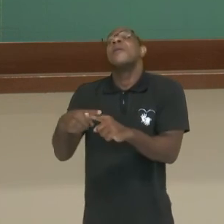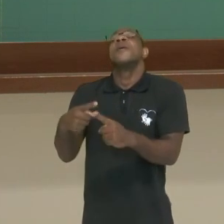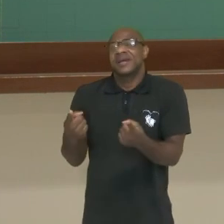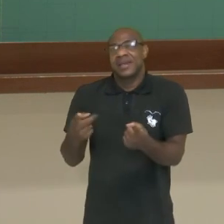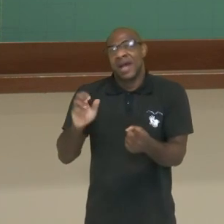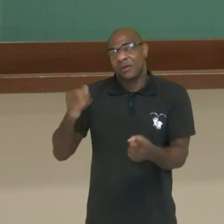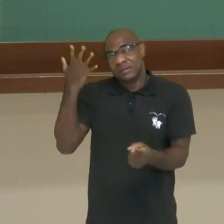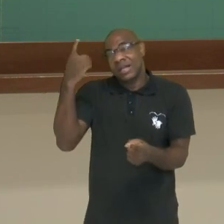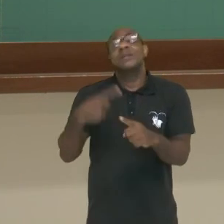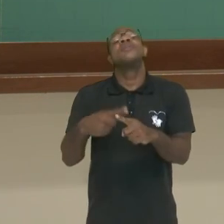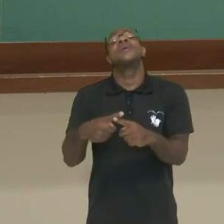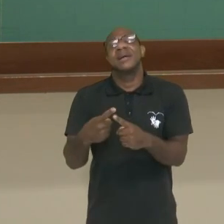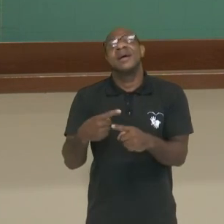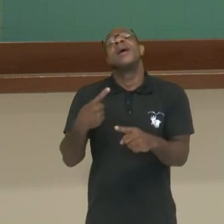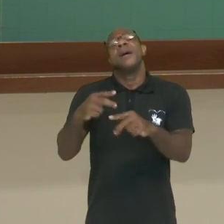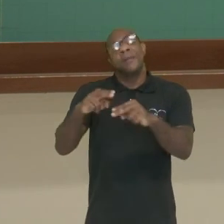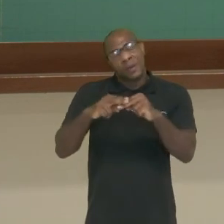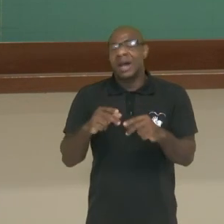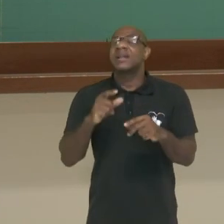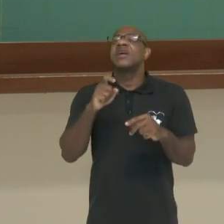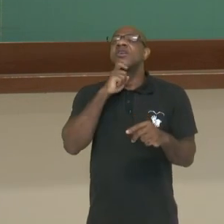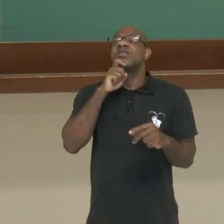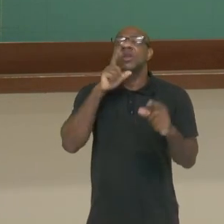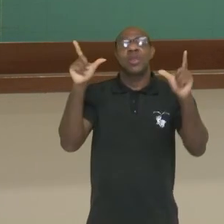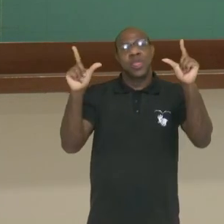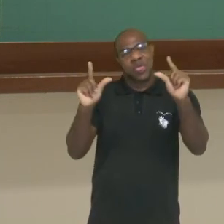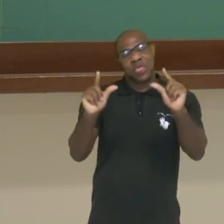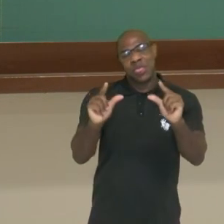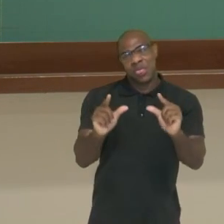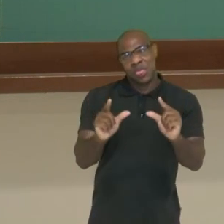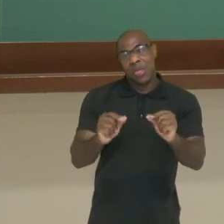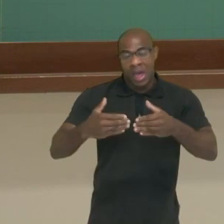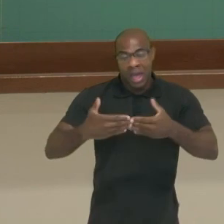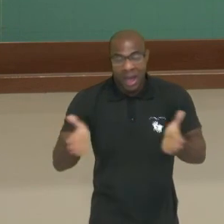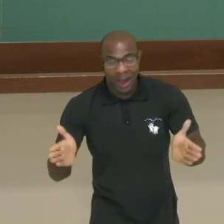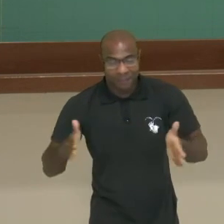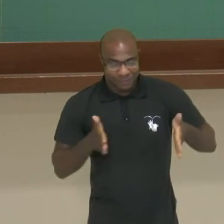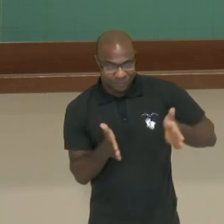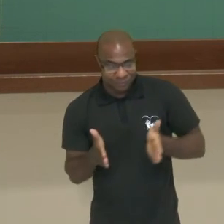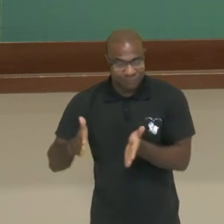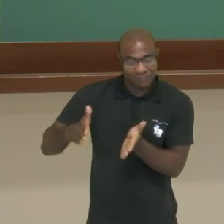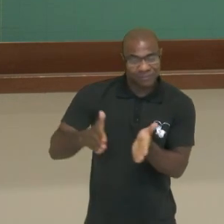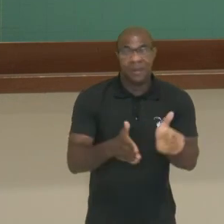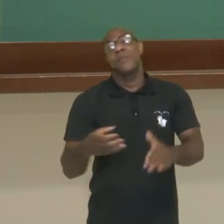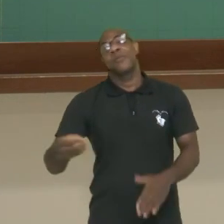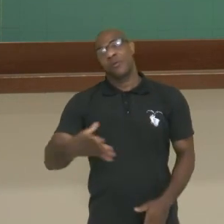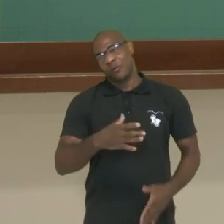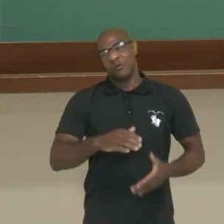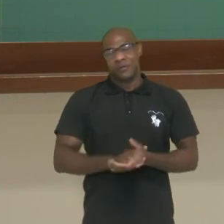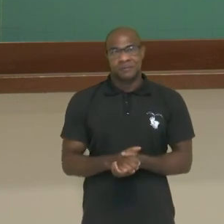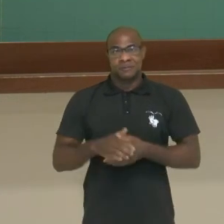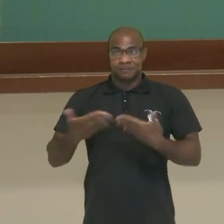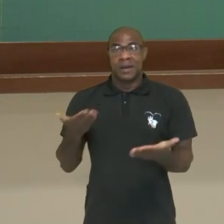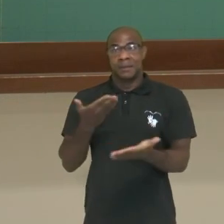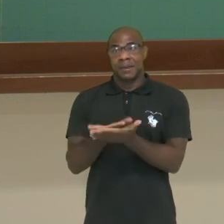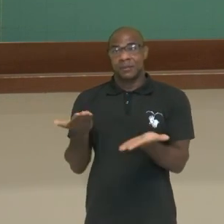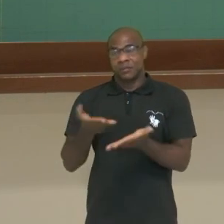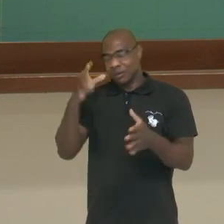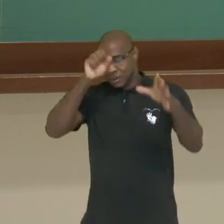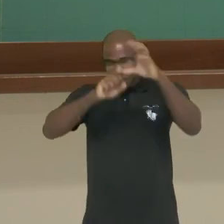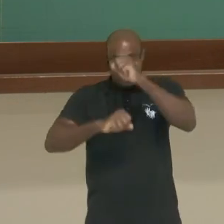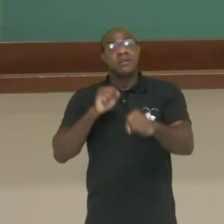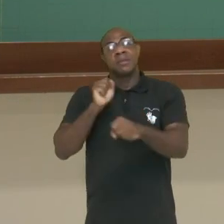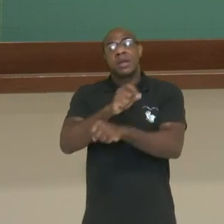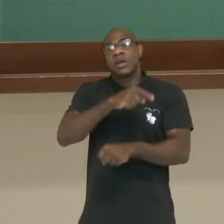novas fronteiras, né, pelo derretimento do gelo do Ártico. Então, em suma, é isso que nós aprendemos nesta aula. Espero que vocês